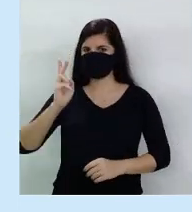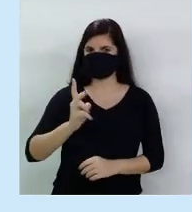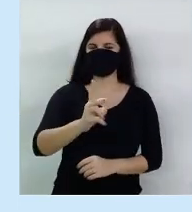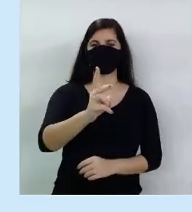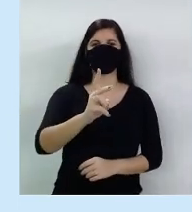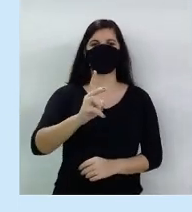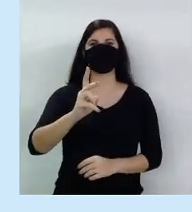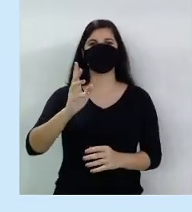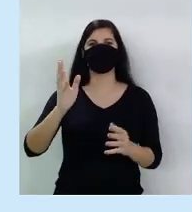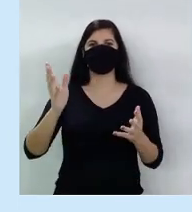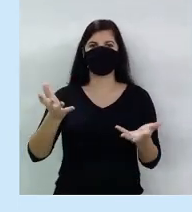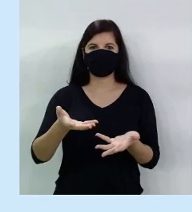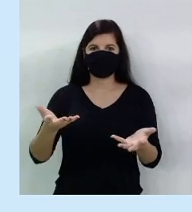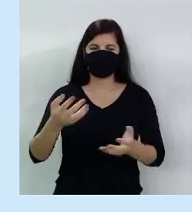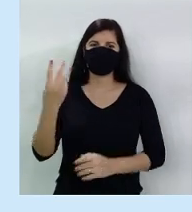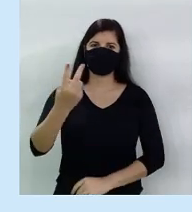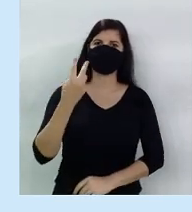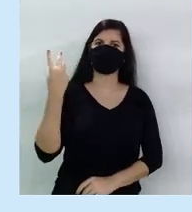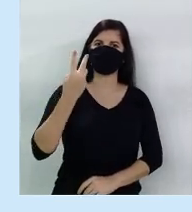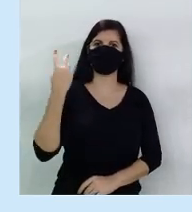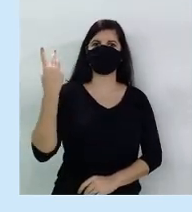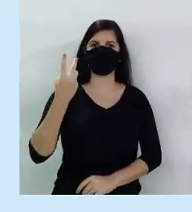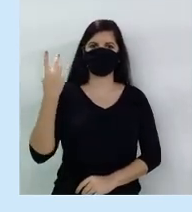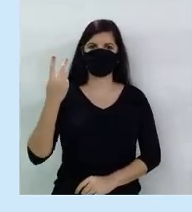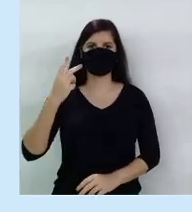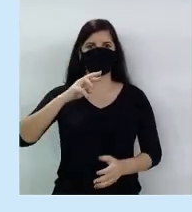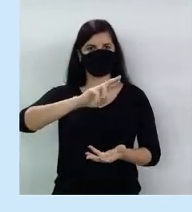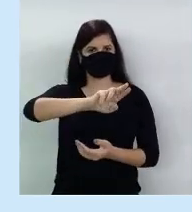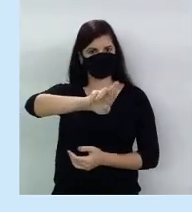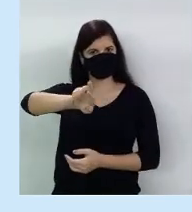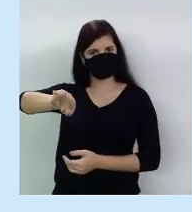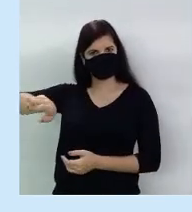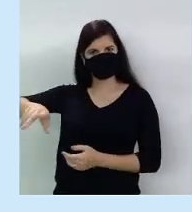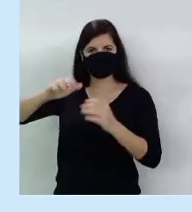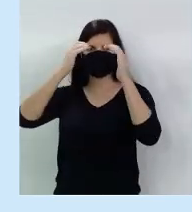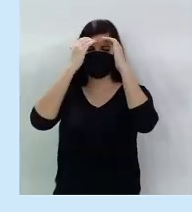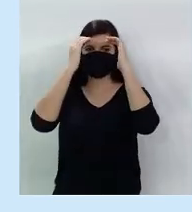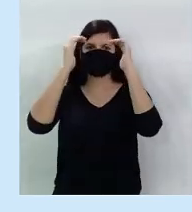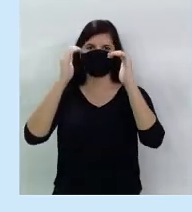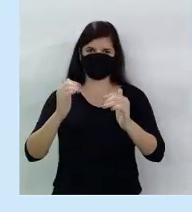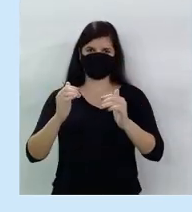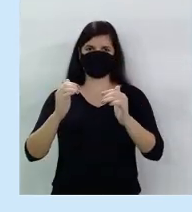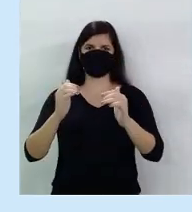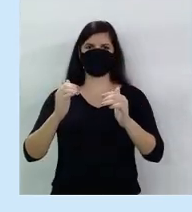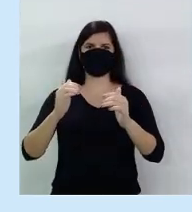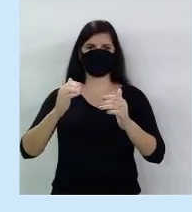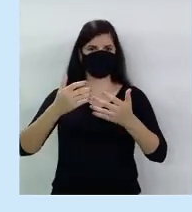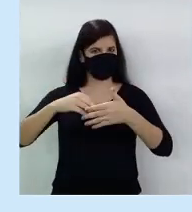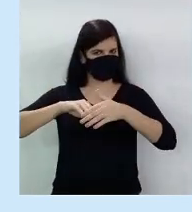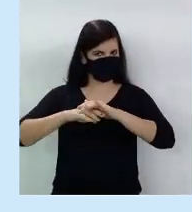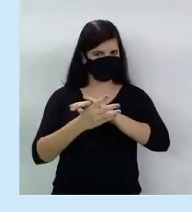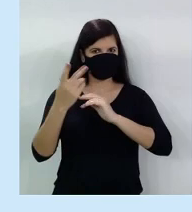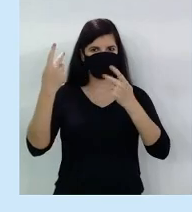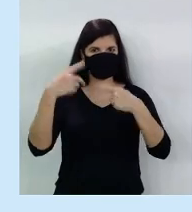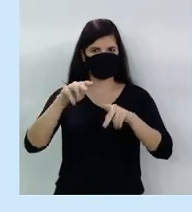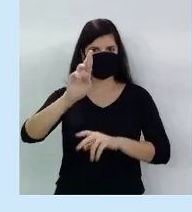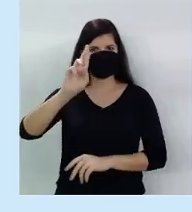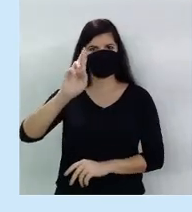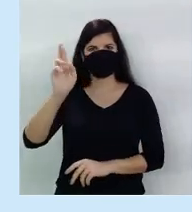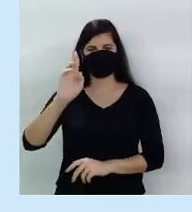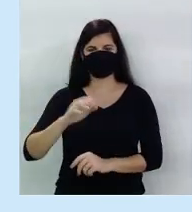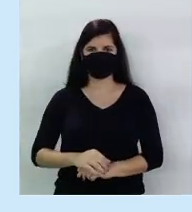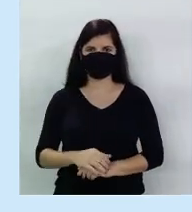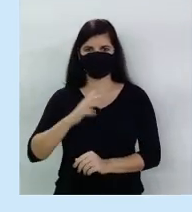nosso componente valoriza o quê? A pluralidade, o respeito às tradições religiosas